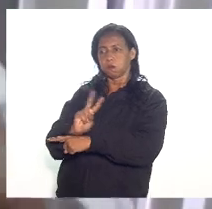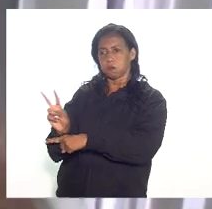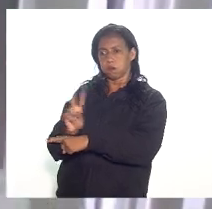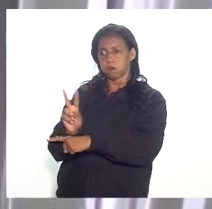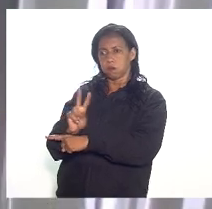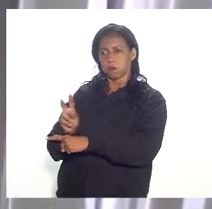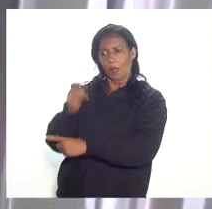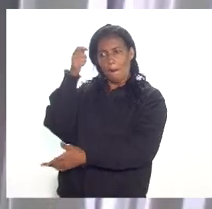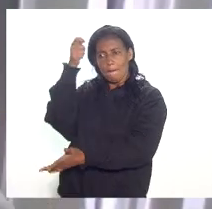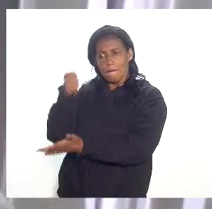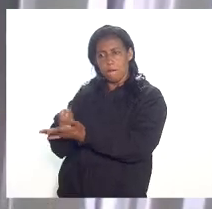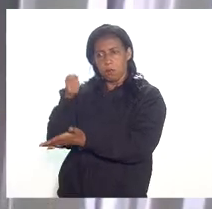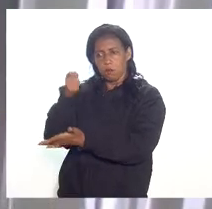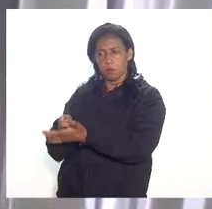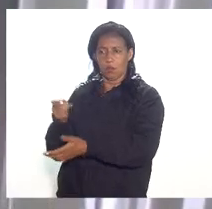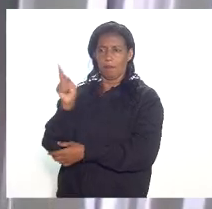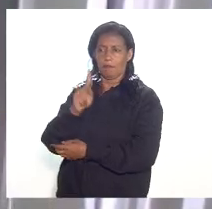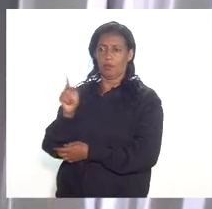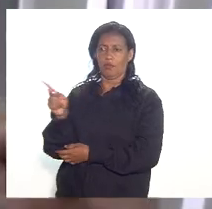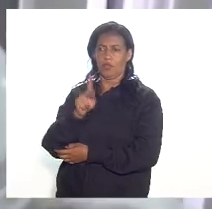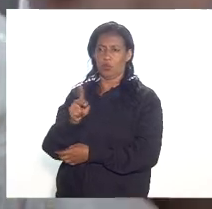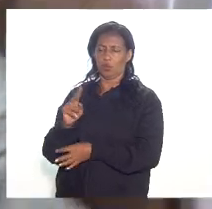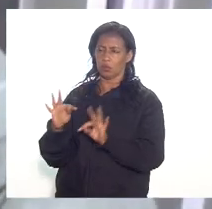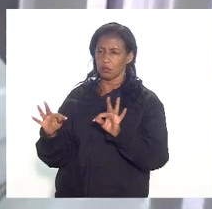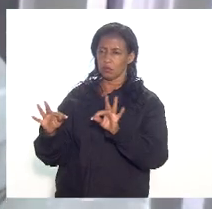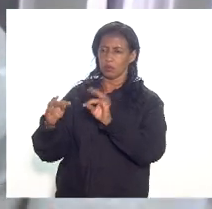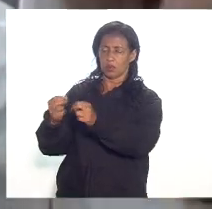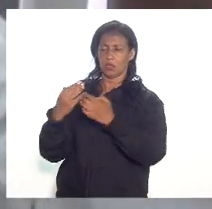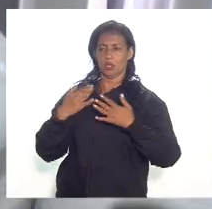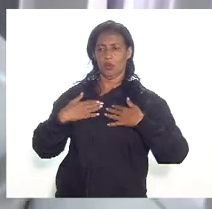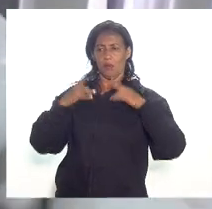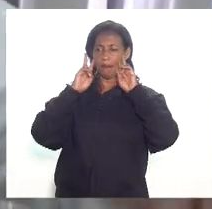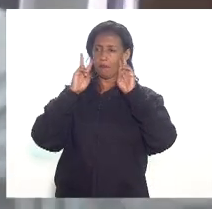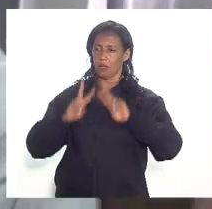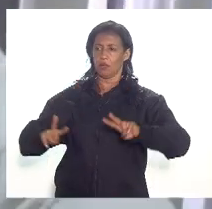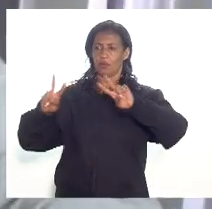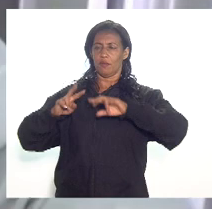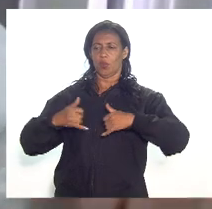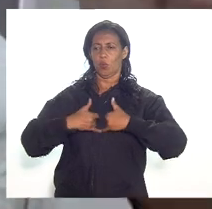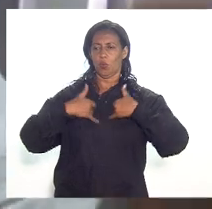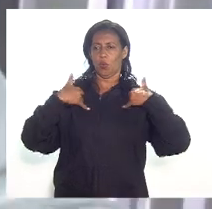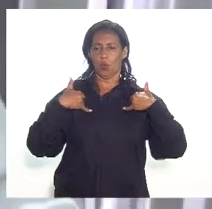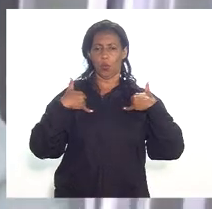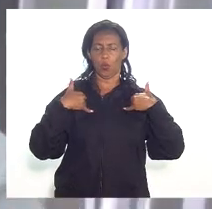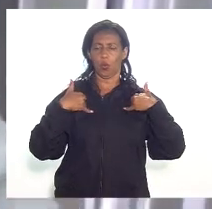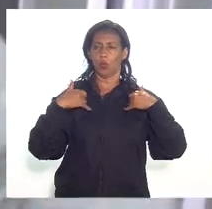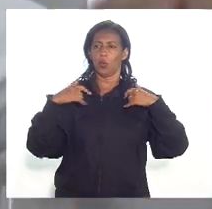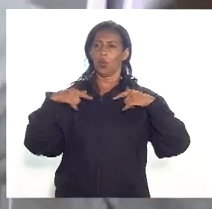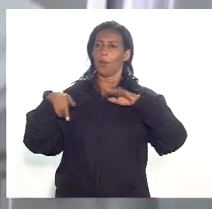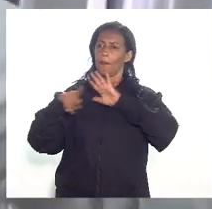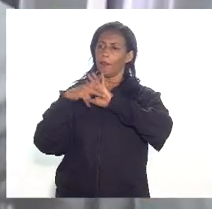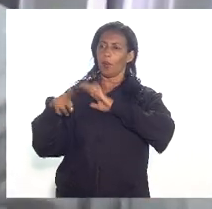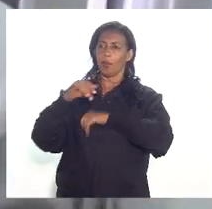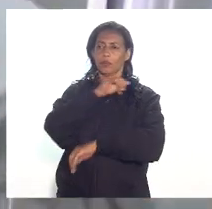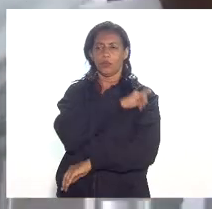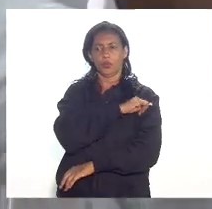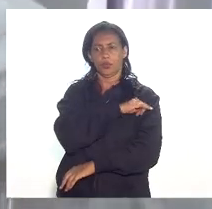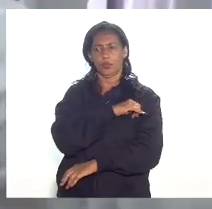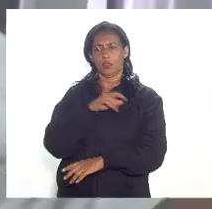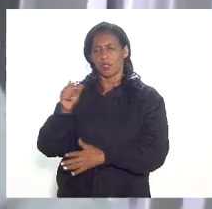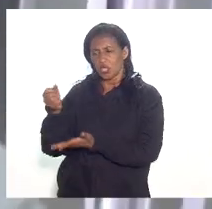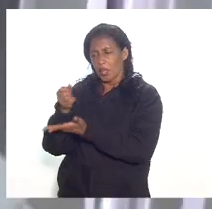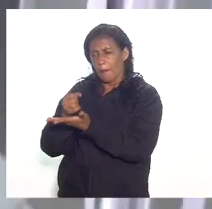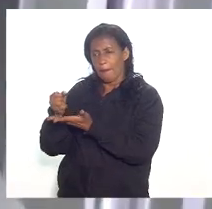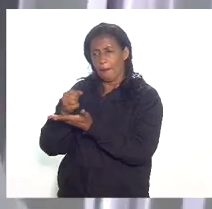punir a priori professores e professoras que são a meu ver um orgulho e um patrimônio do estado do Rio de Janeiro seja na educação básica